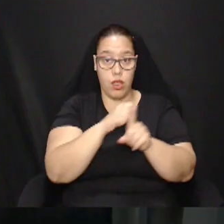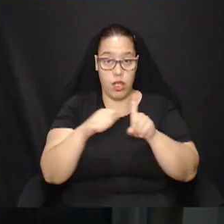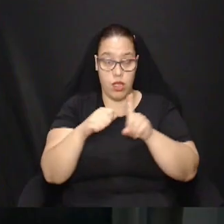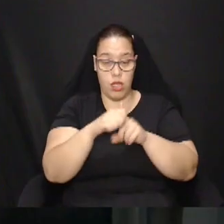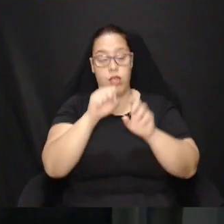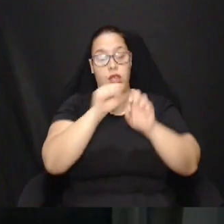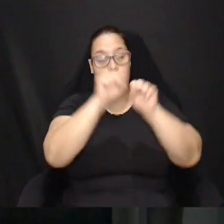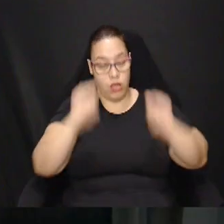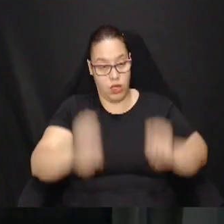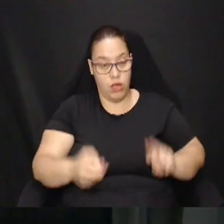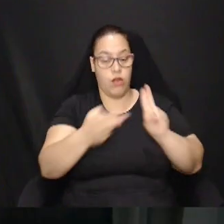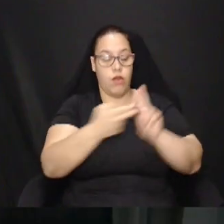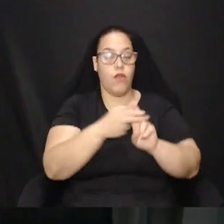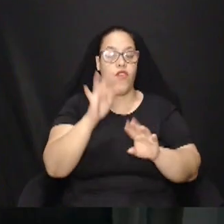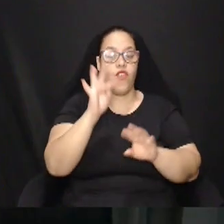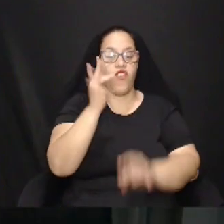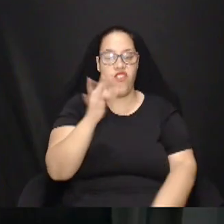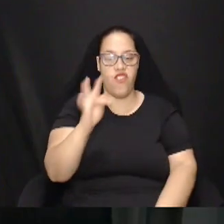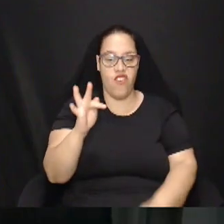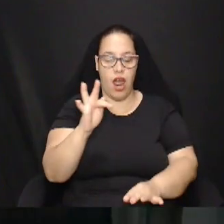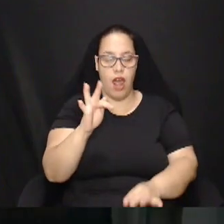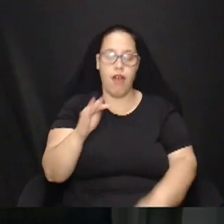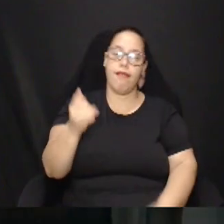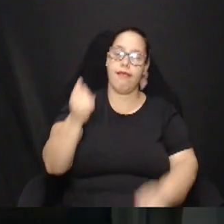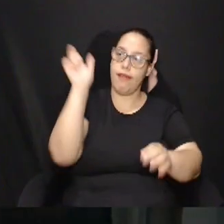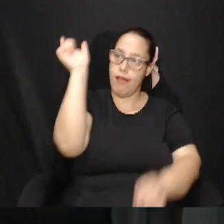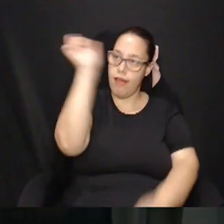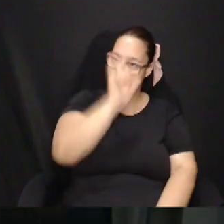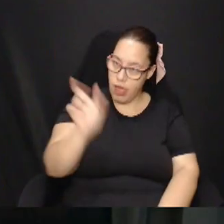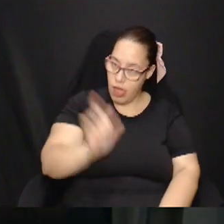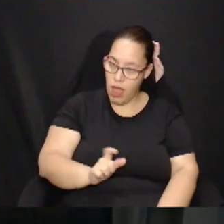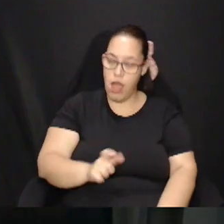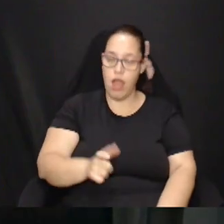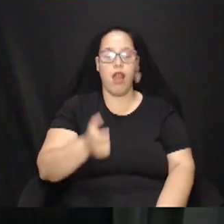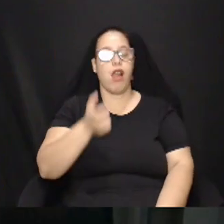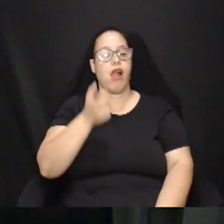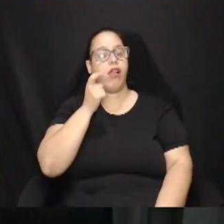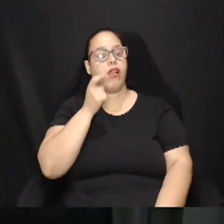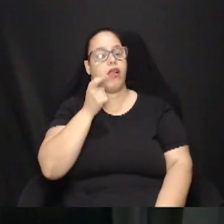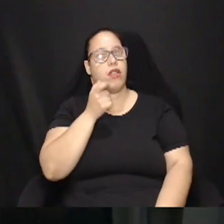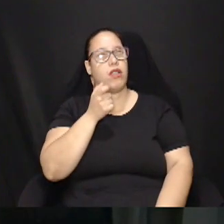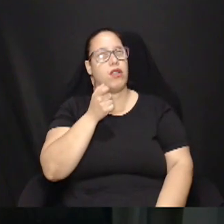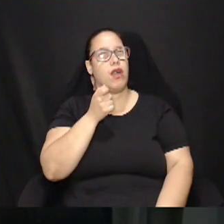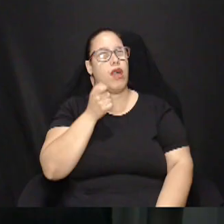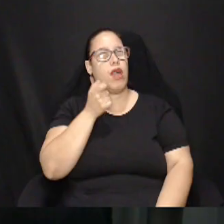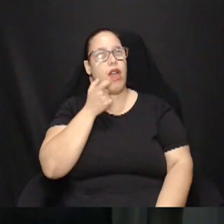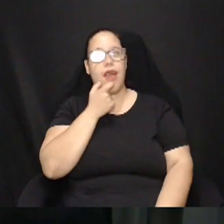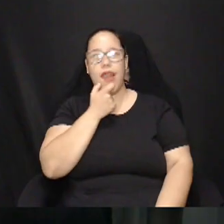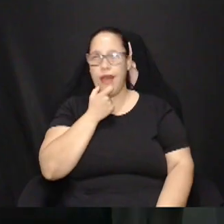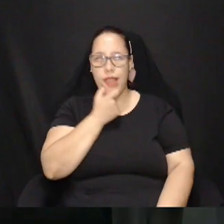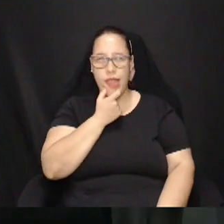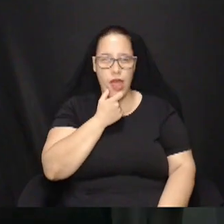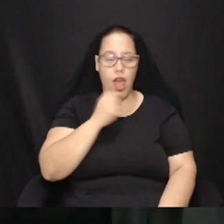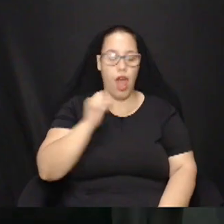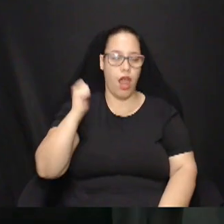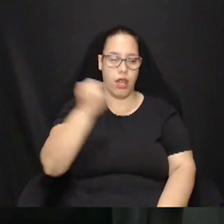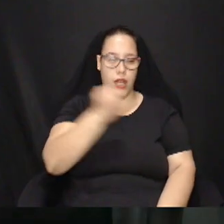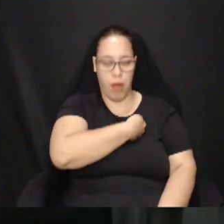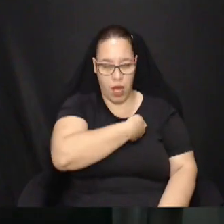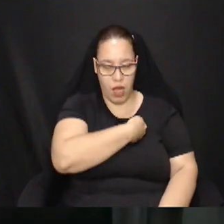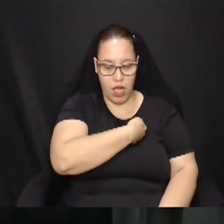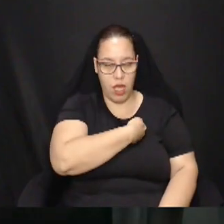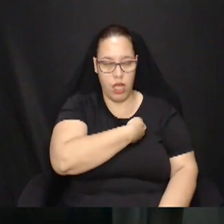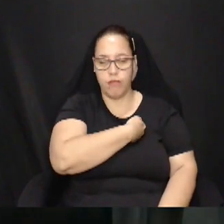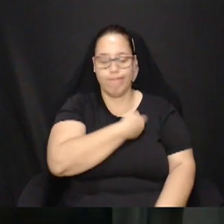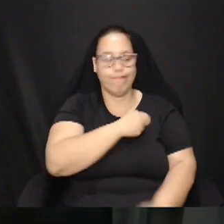França, Itália, Reino Unido, Espanha. Esta é a situação. É diferente dos